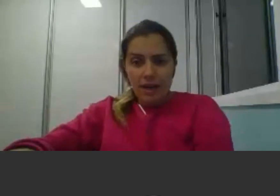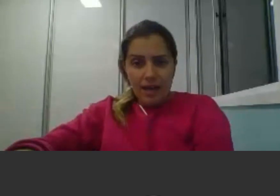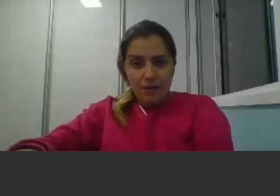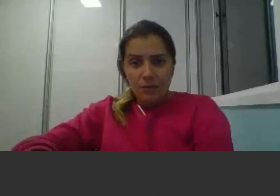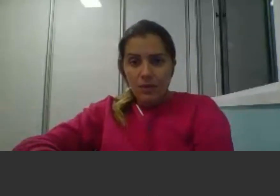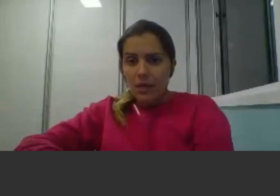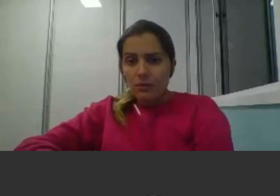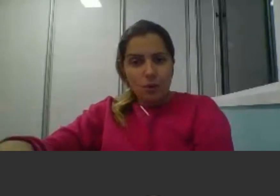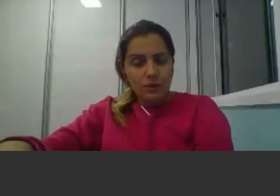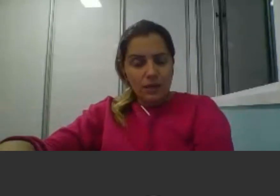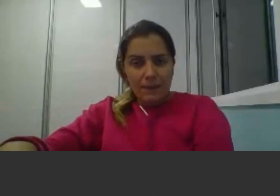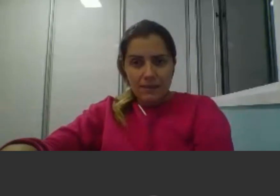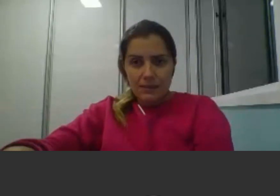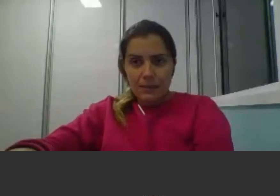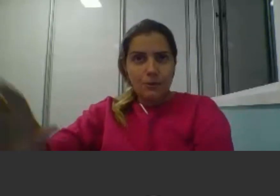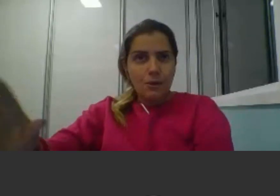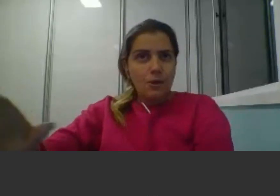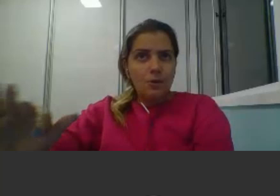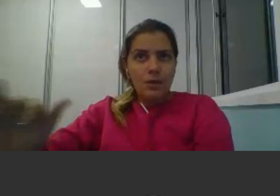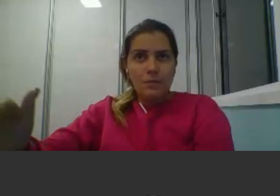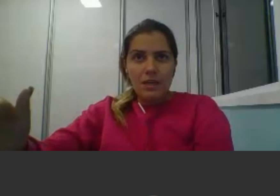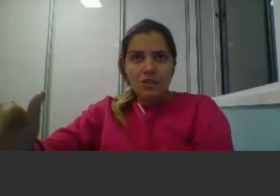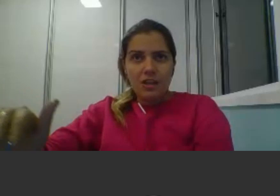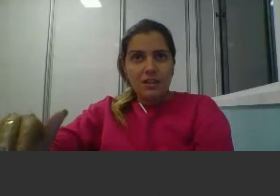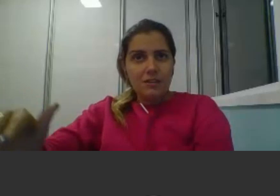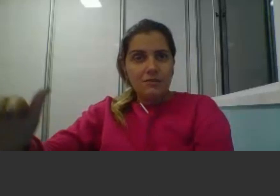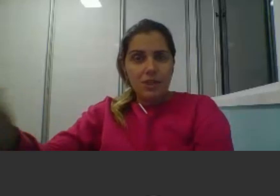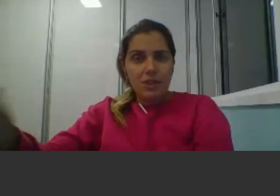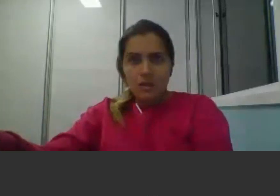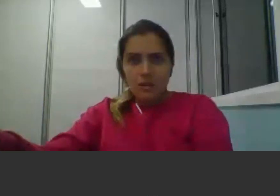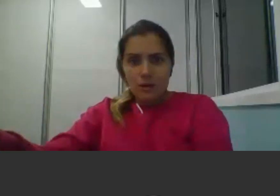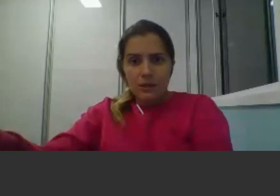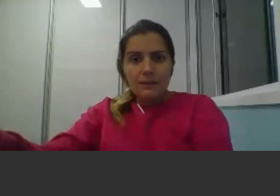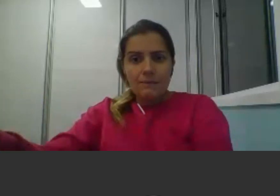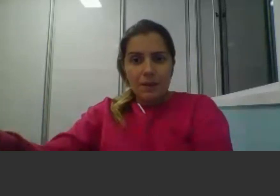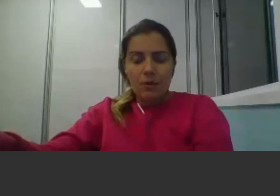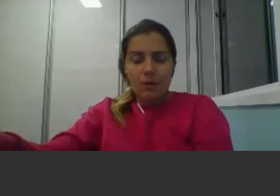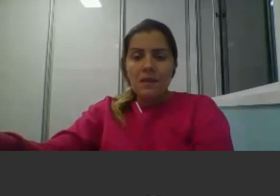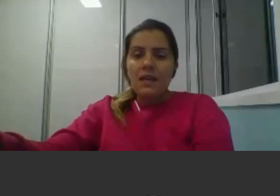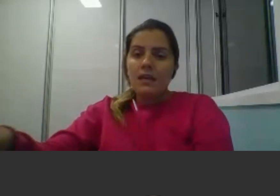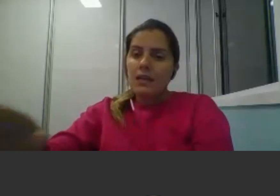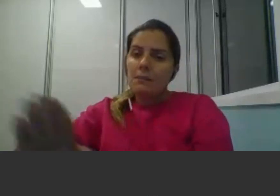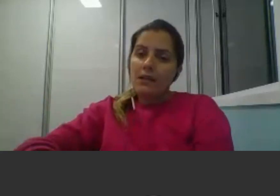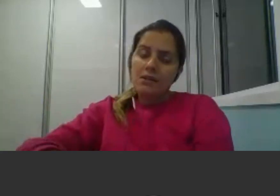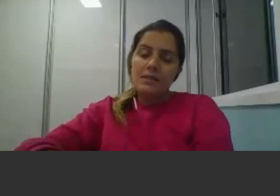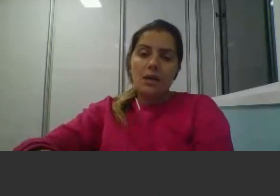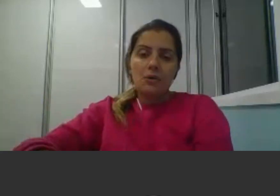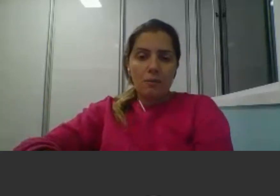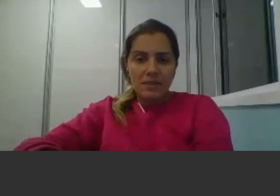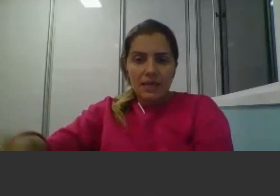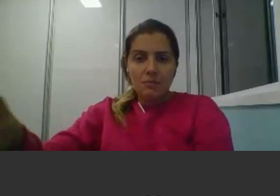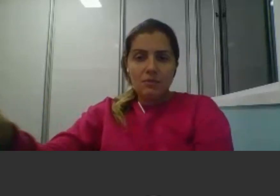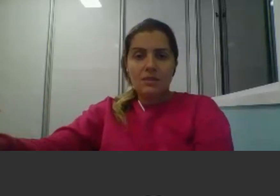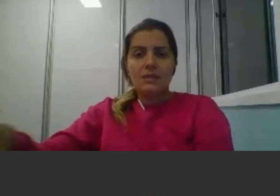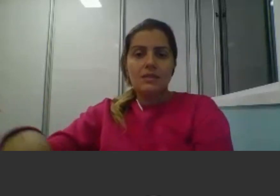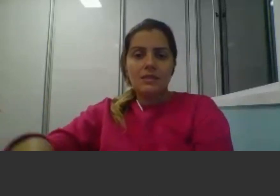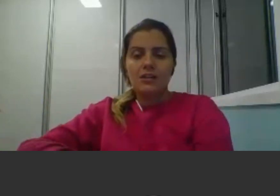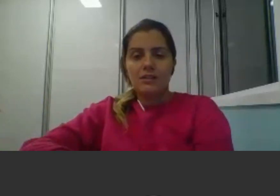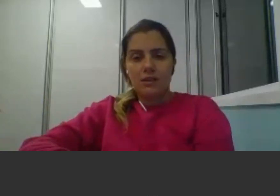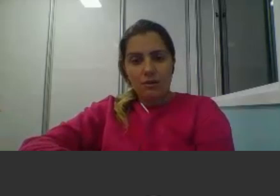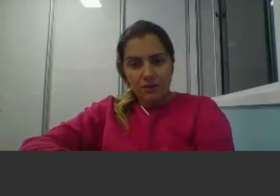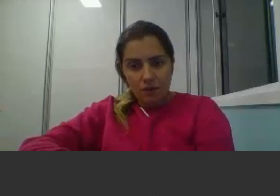do nosso horário. Não estou ultrapassando o limite aí das 22 horas, tá bom? E também nós não